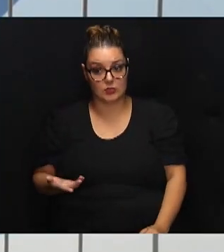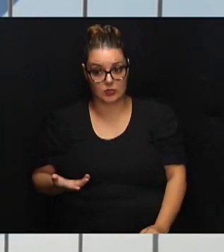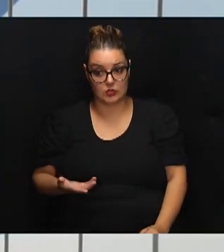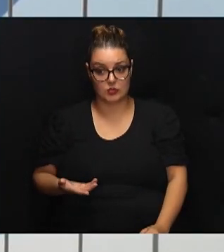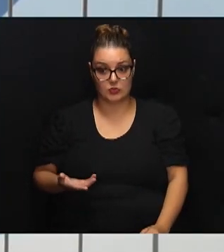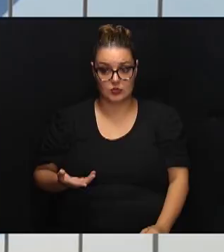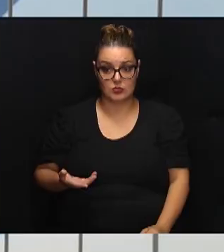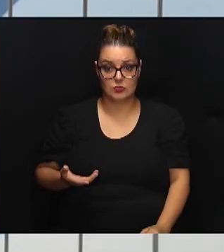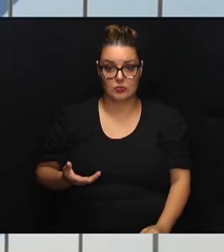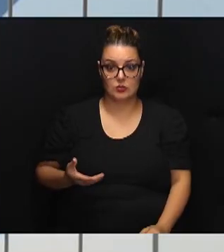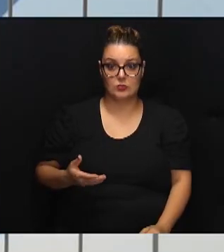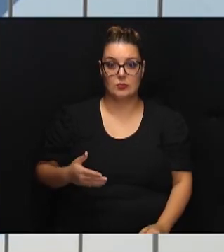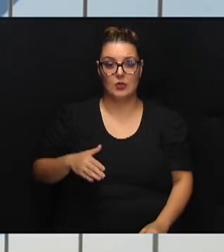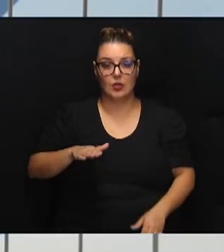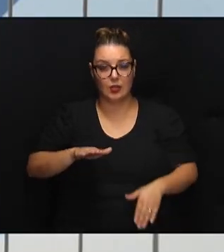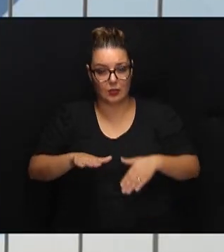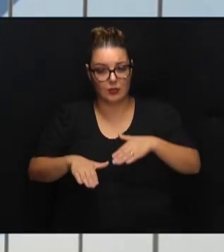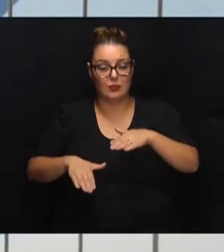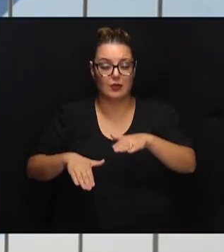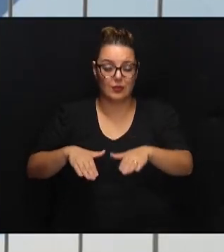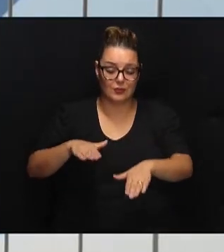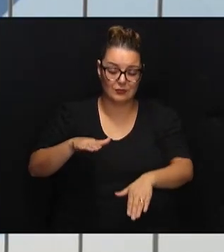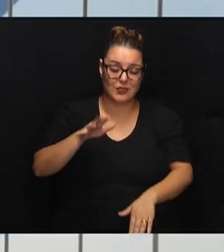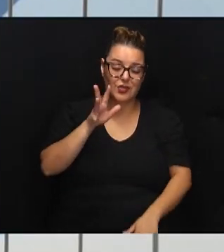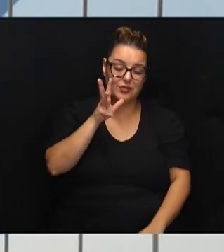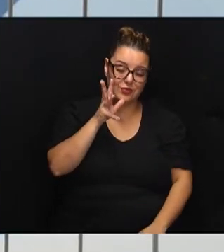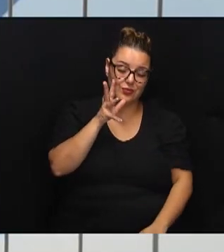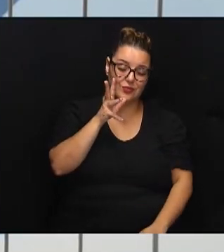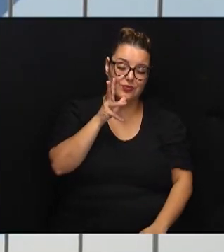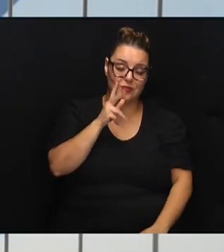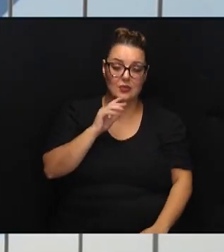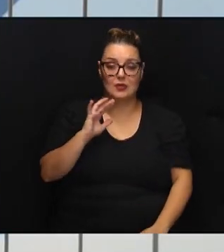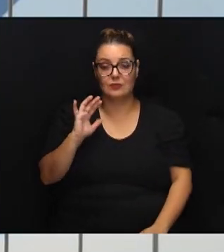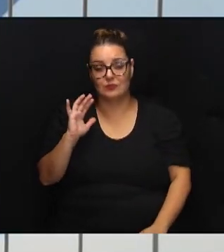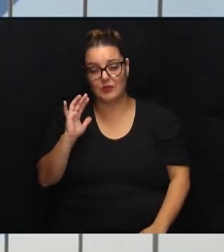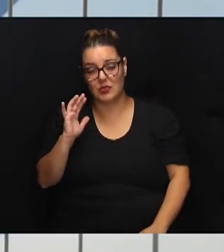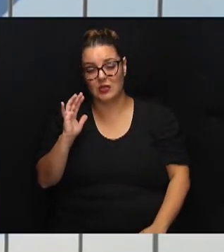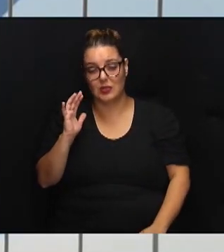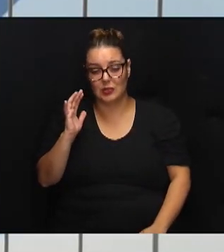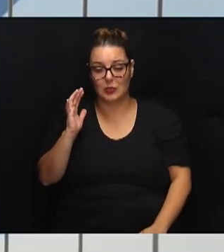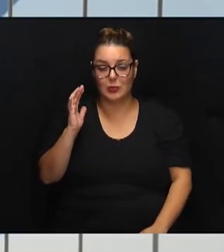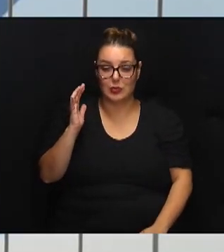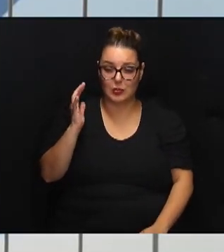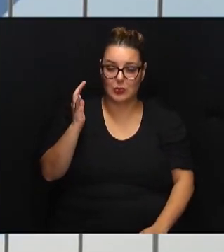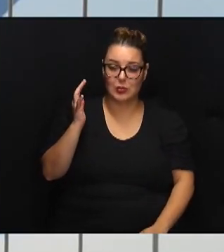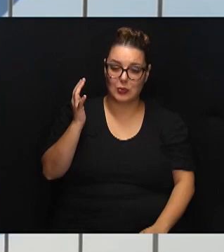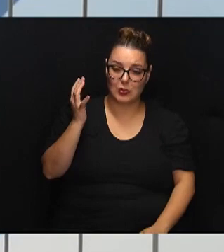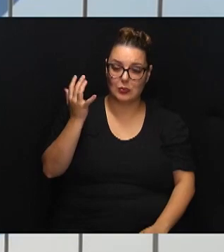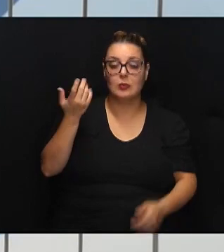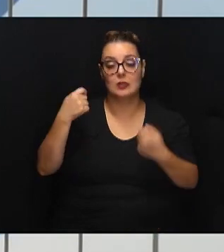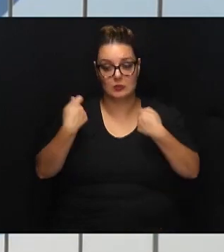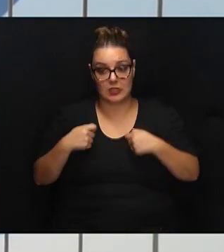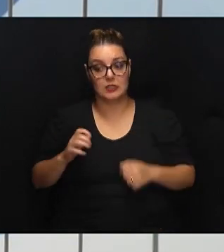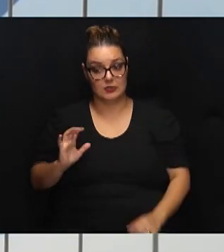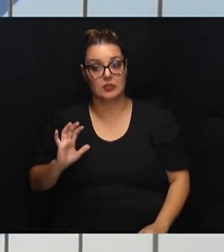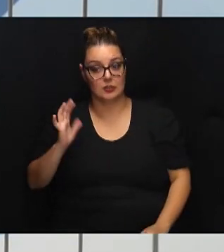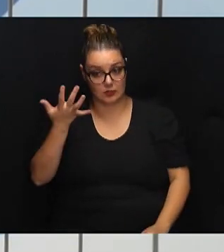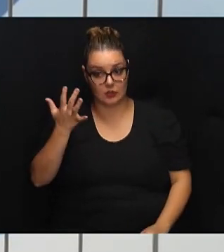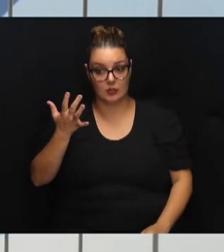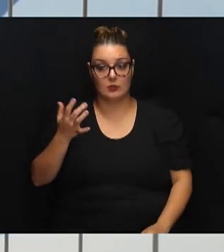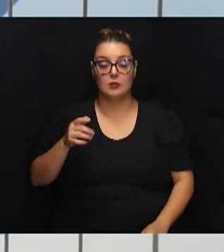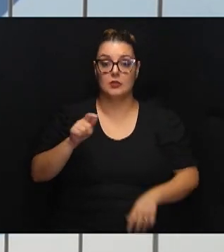são passos bem devagar, que vai acontecendo, mas vai acontecer e precisa acontecer, para que essas pessoas não